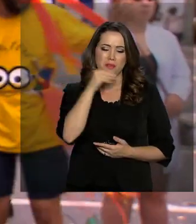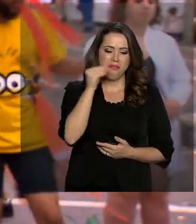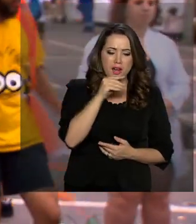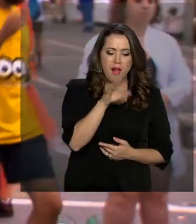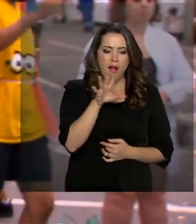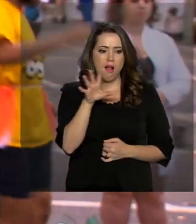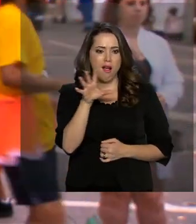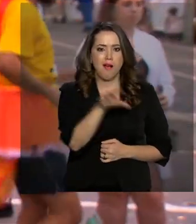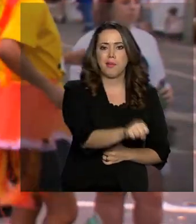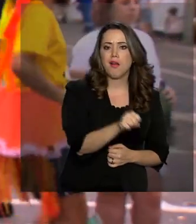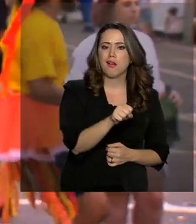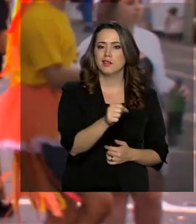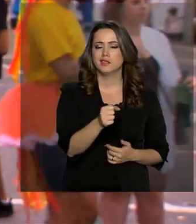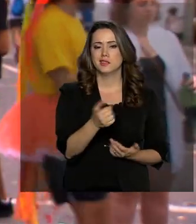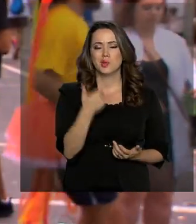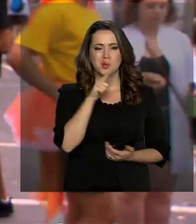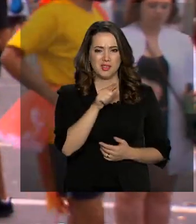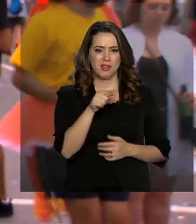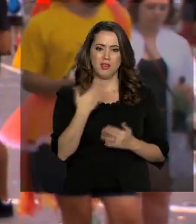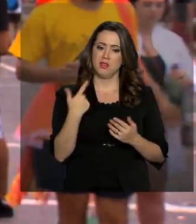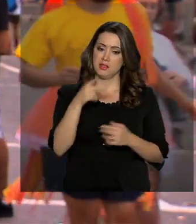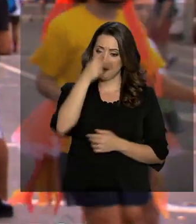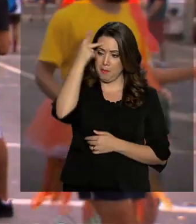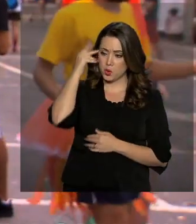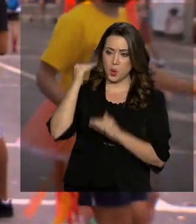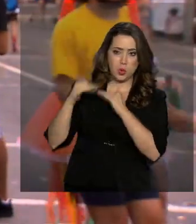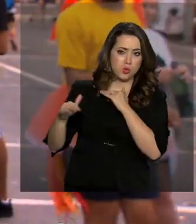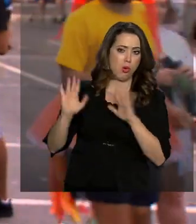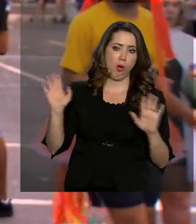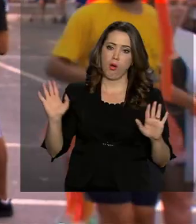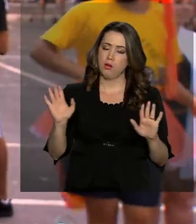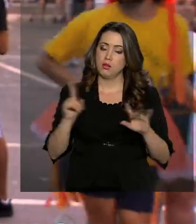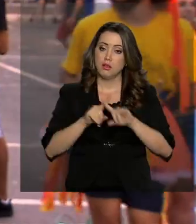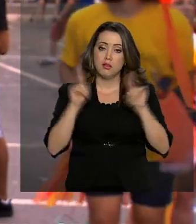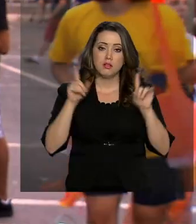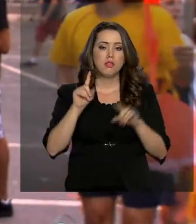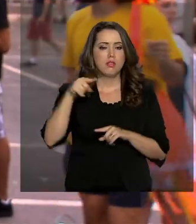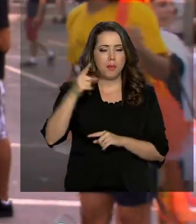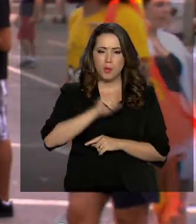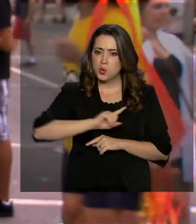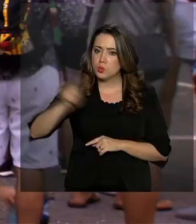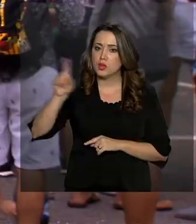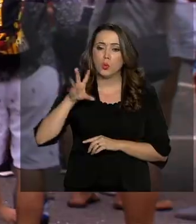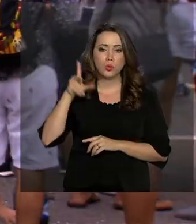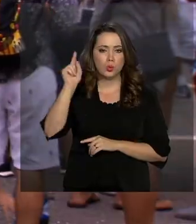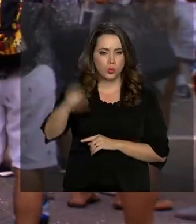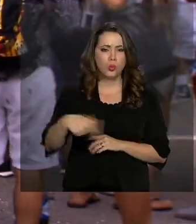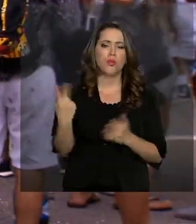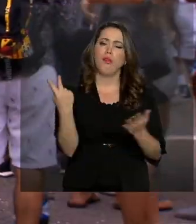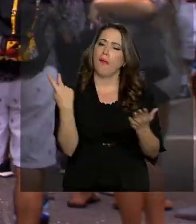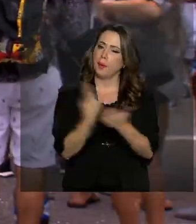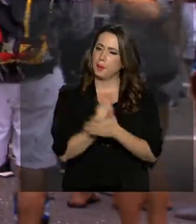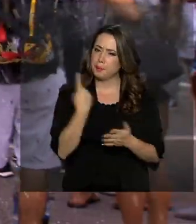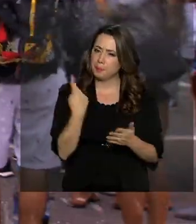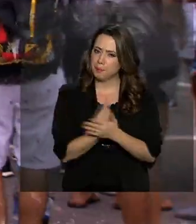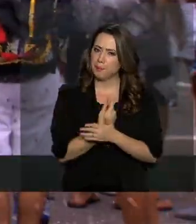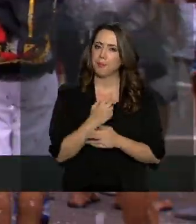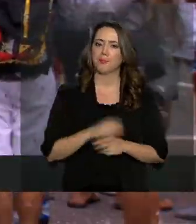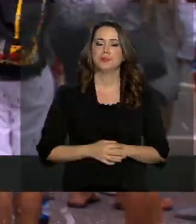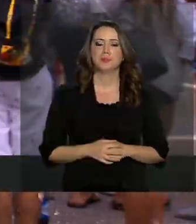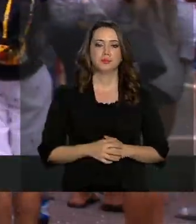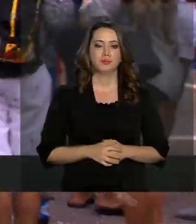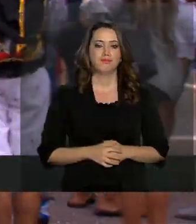outro para conseguir o que quer sem permissão, sem consentimento. Depois do não, tudo é assédio. Música, fantasia e